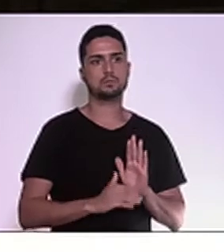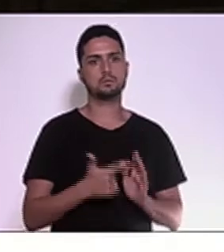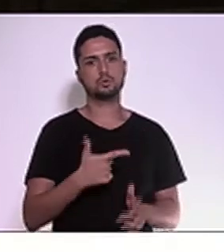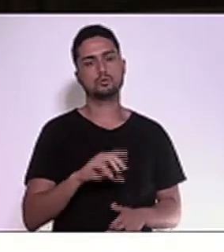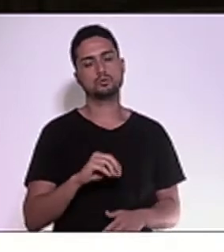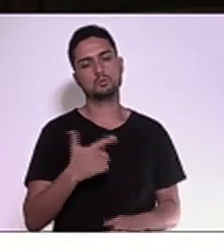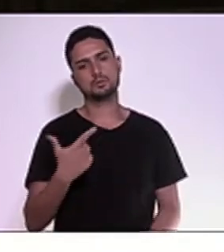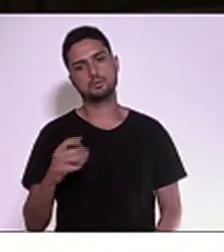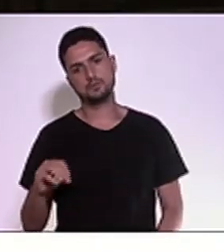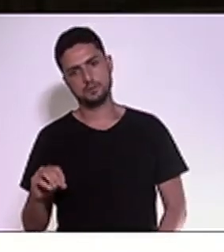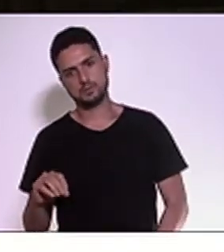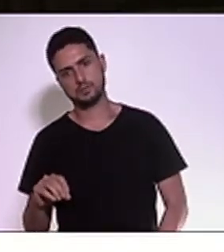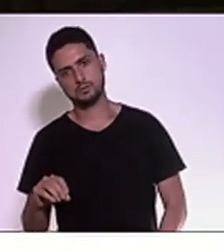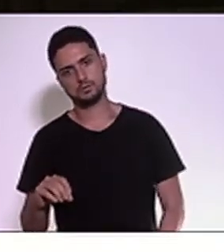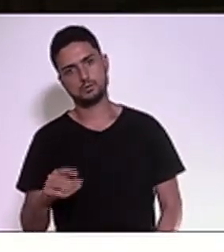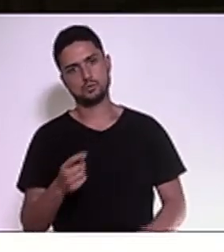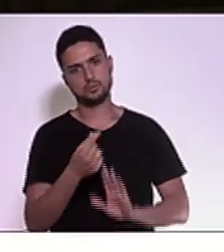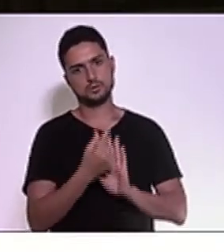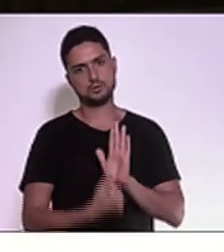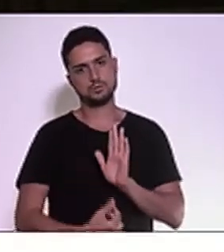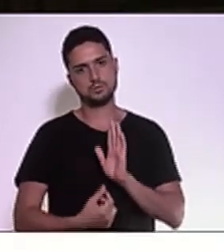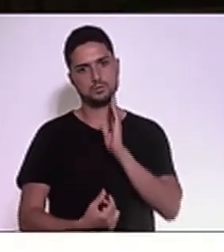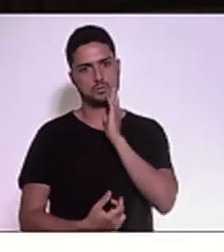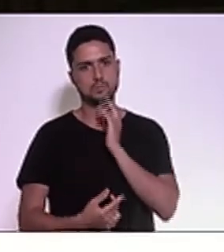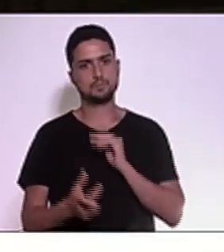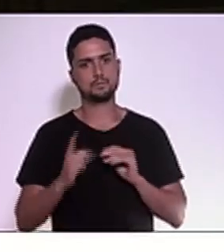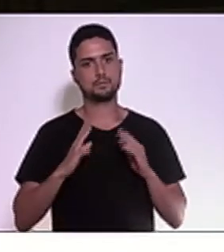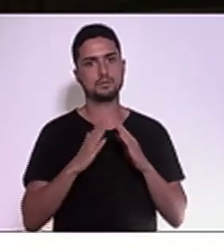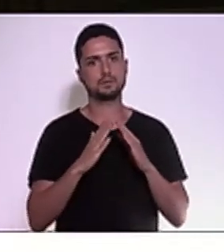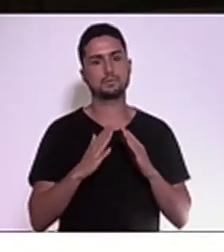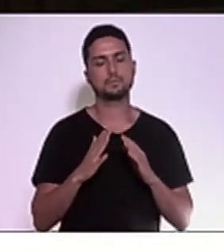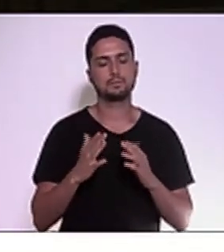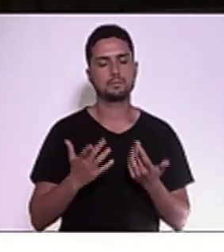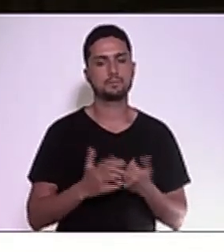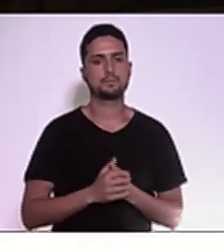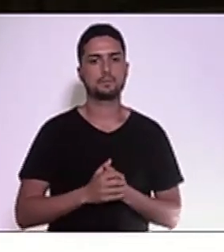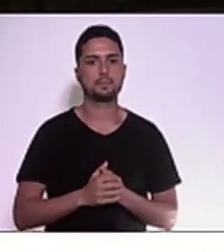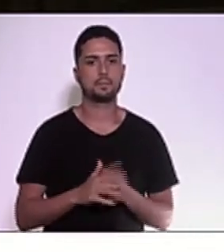programação orçamentária para 2020, na casa de quase